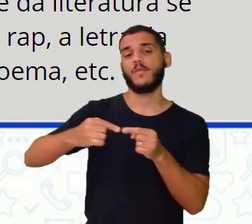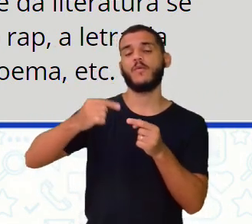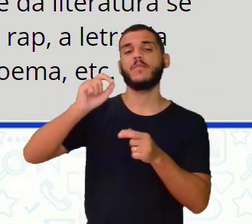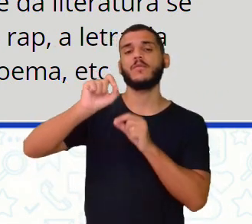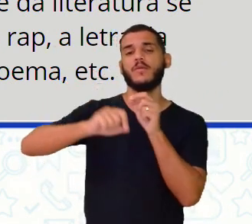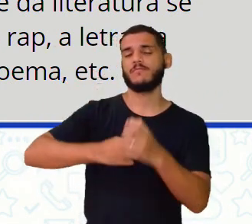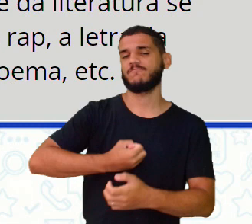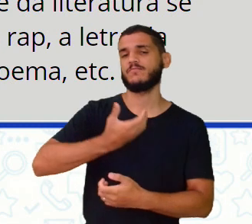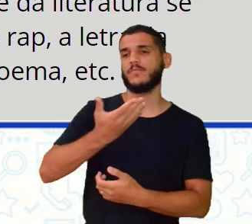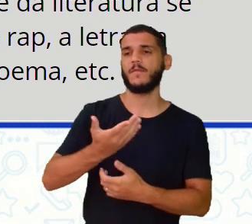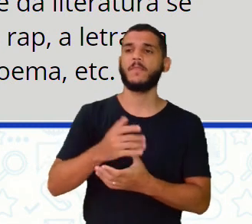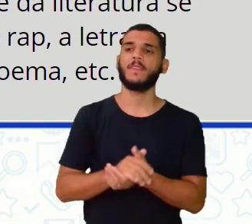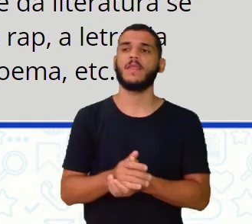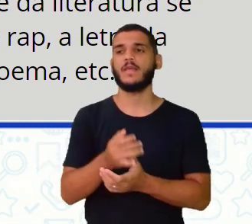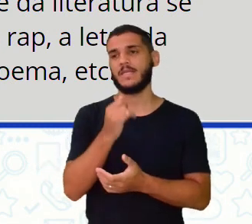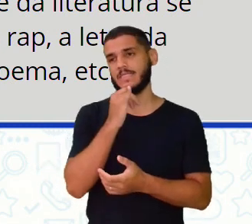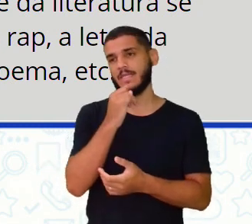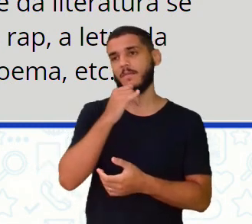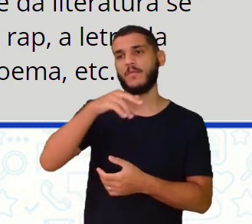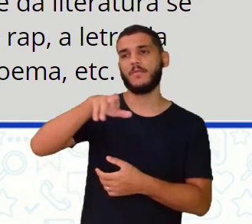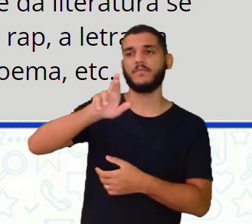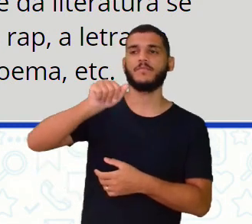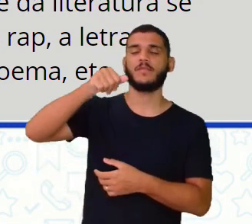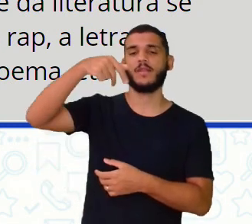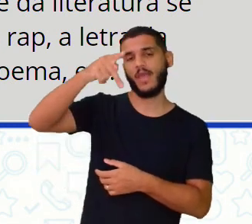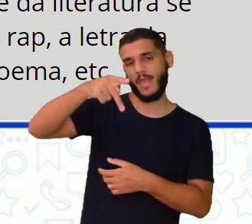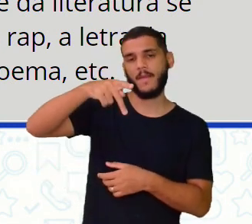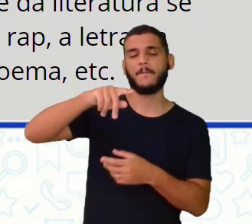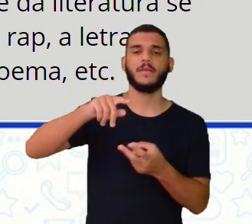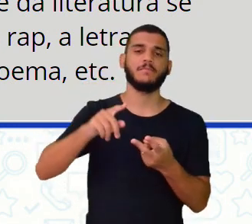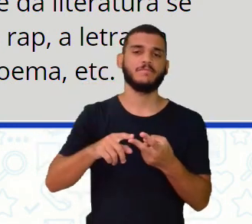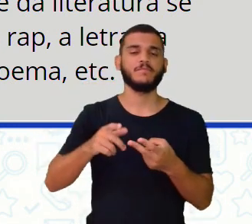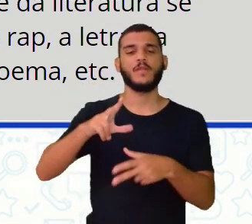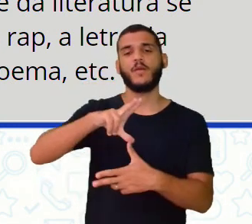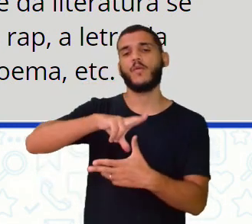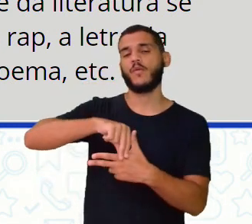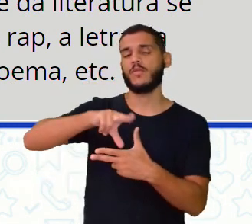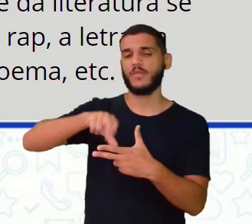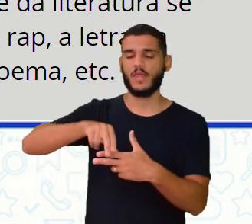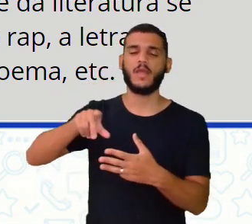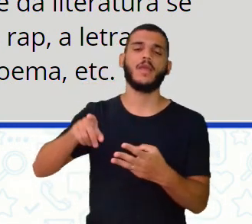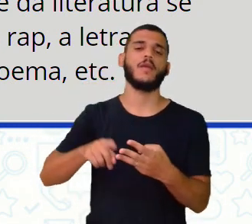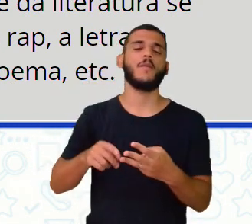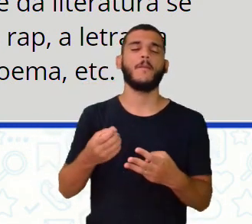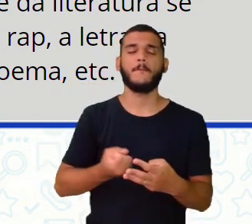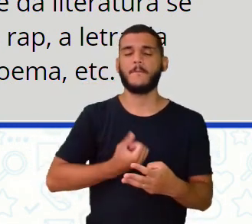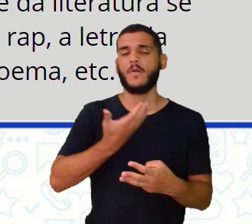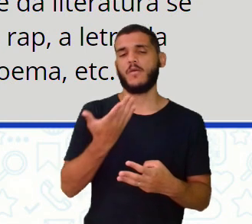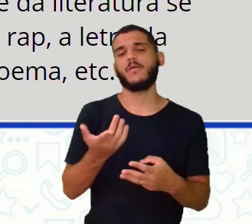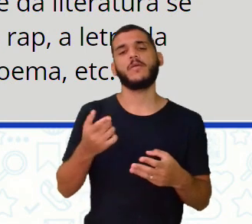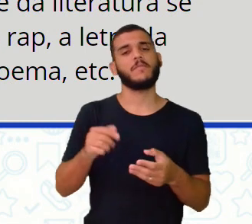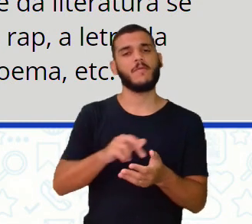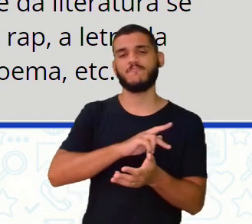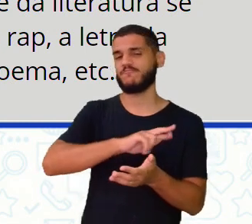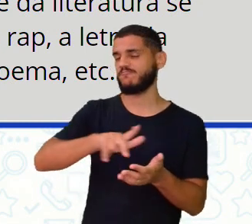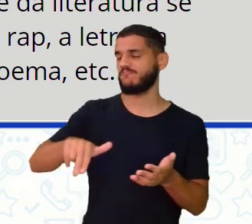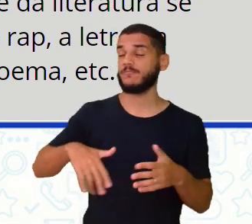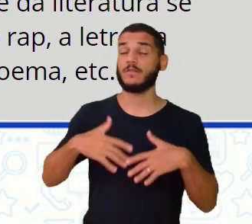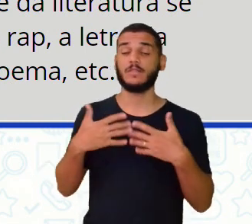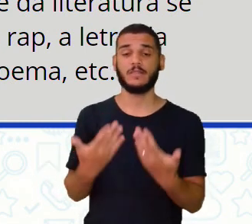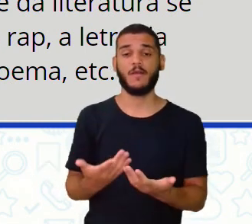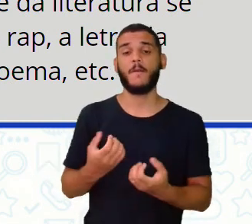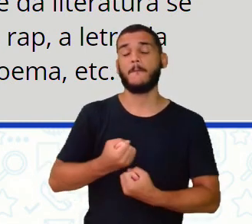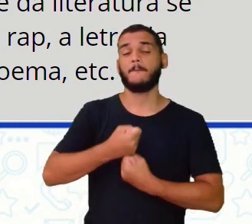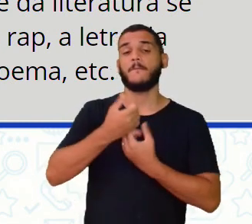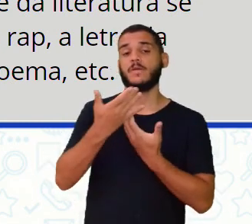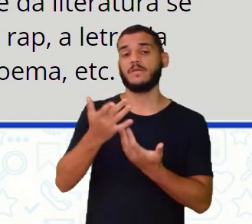como o rap, a letra, não é, da canção, o cordel, o poema e etc. Então a poesia,